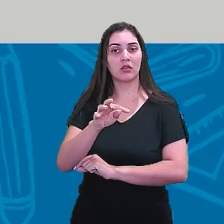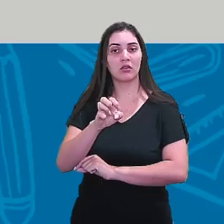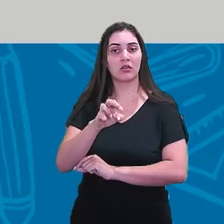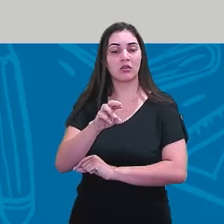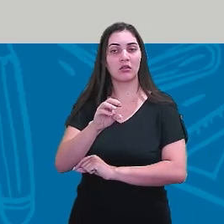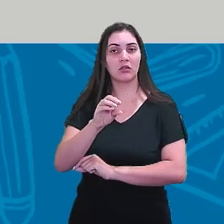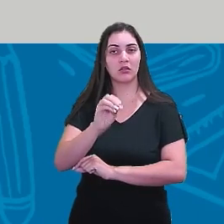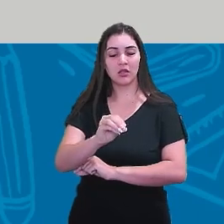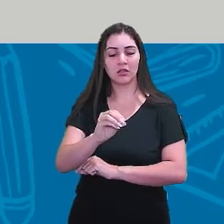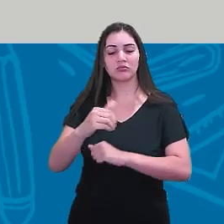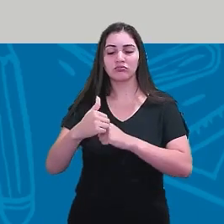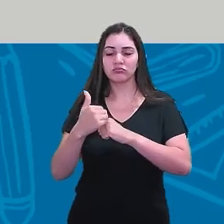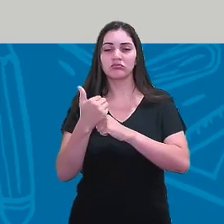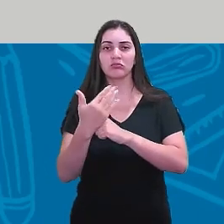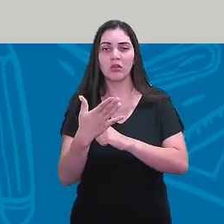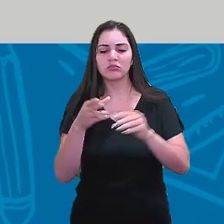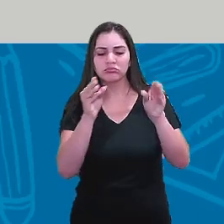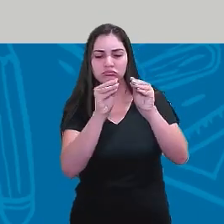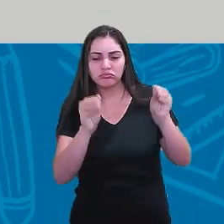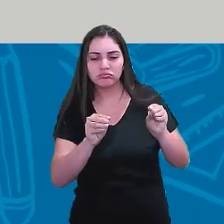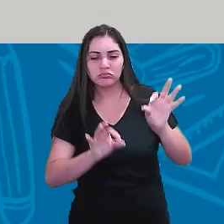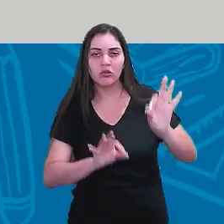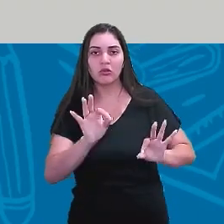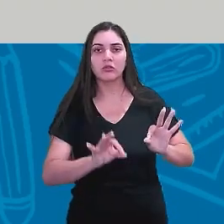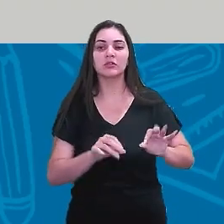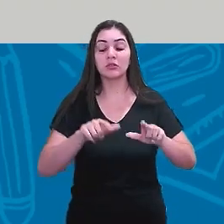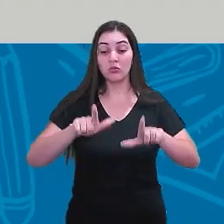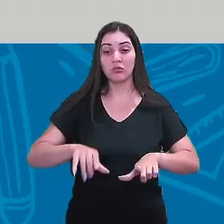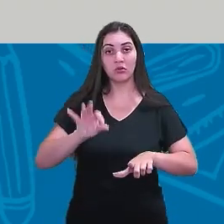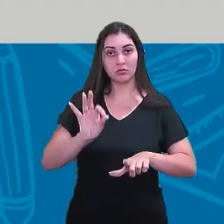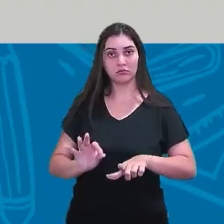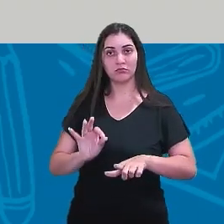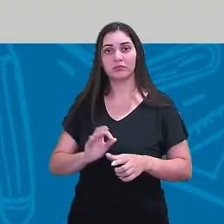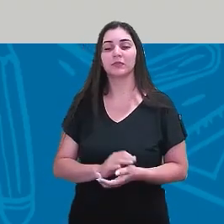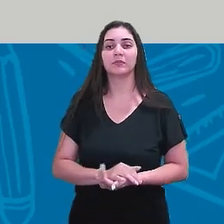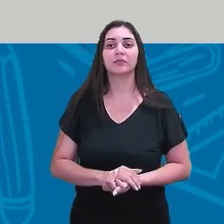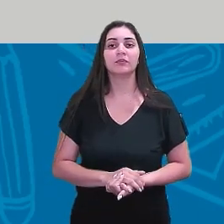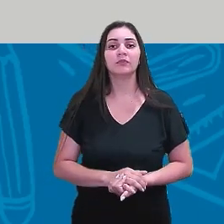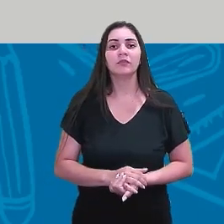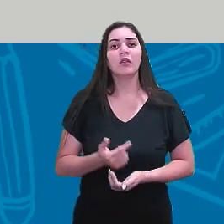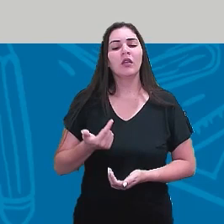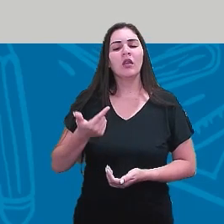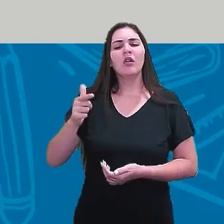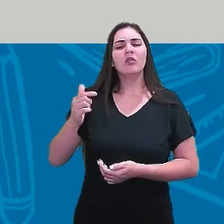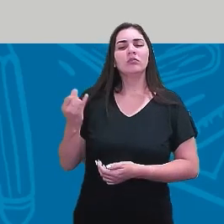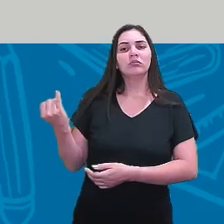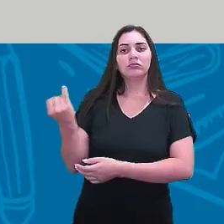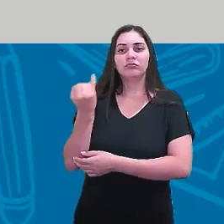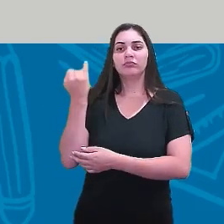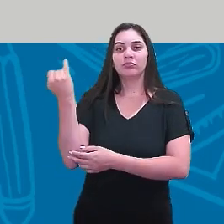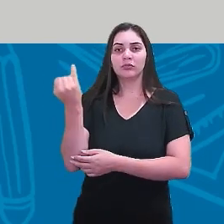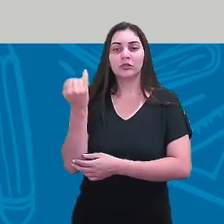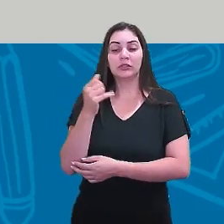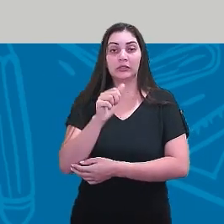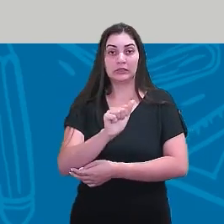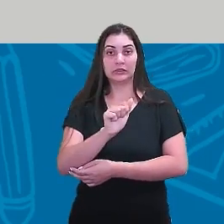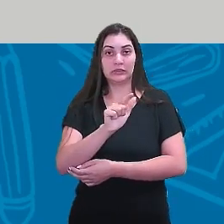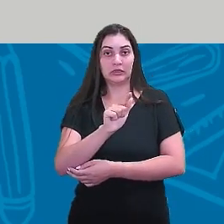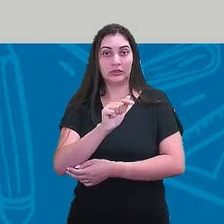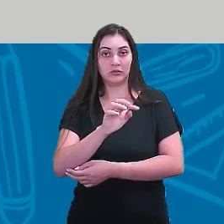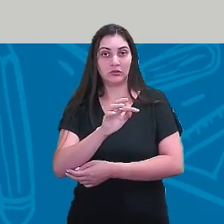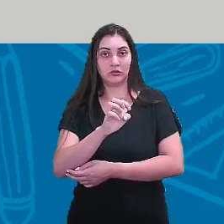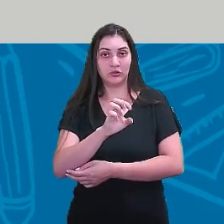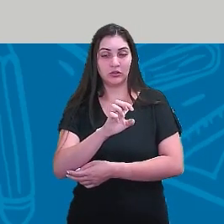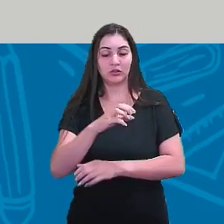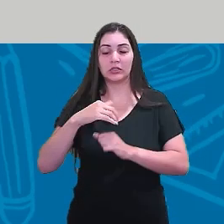não, que esculpe o nosso terreno, tá bom? Outro importante agente externo são